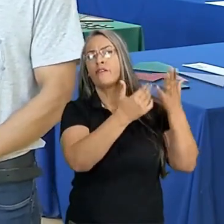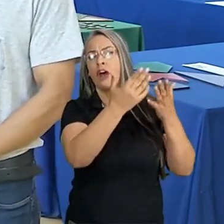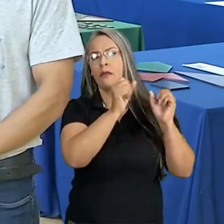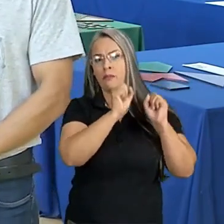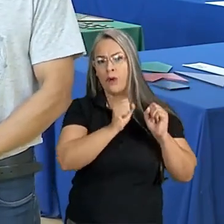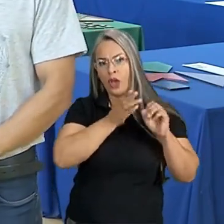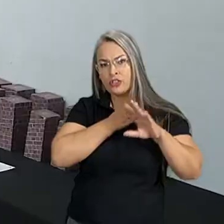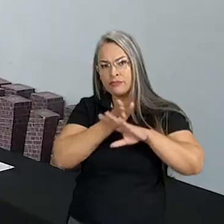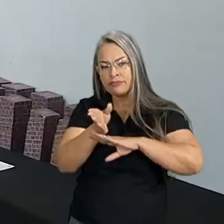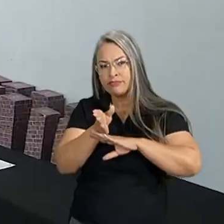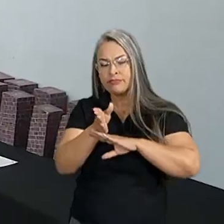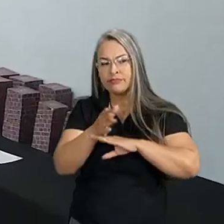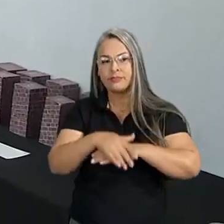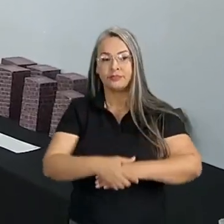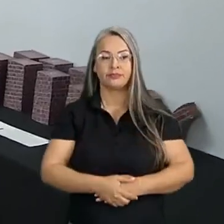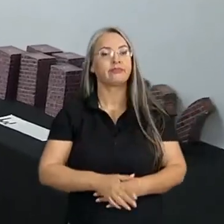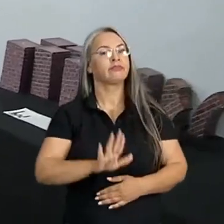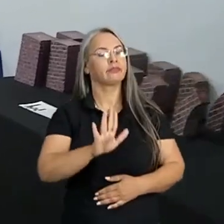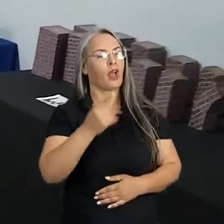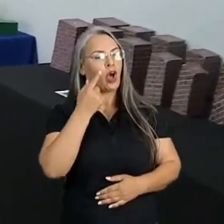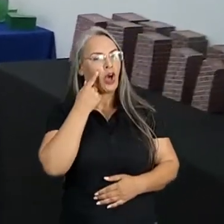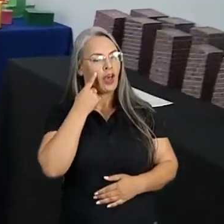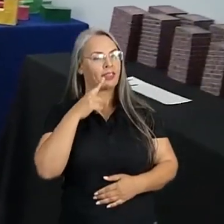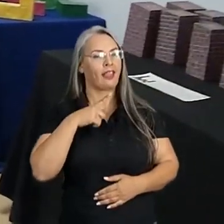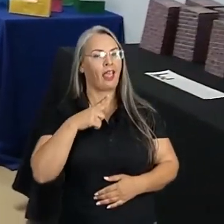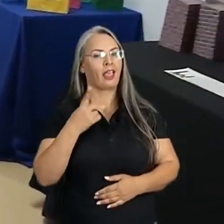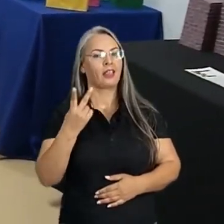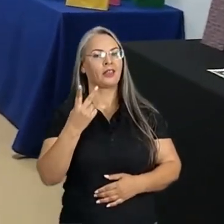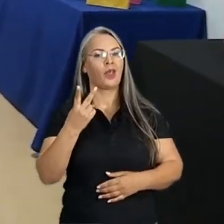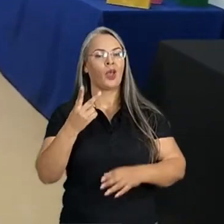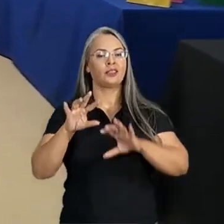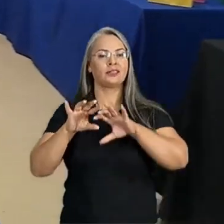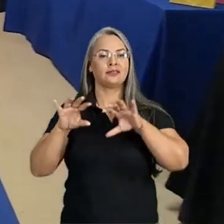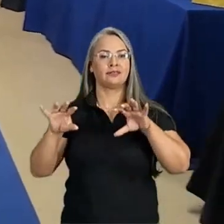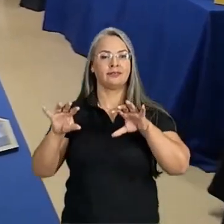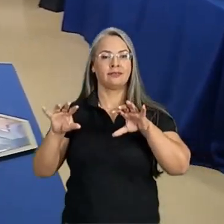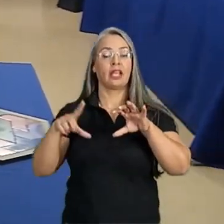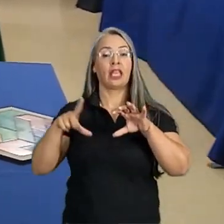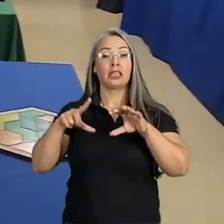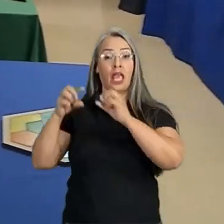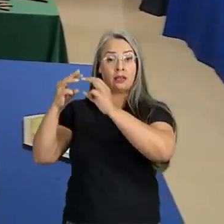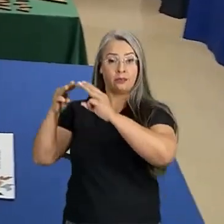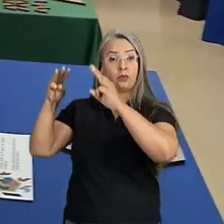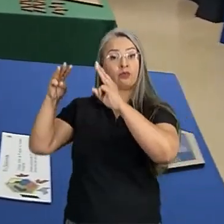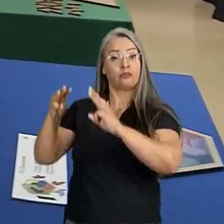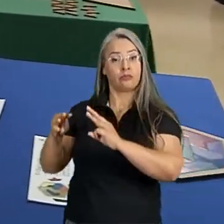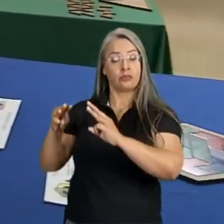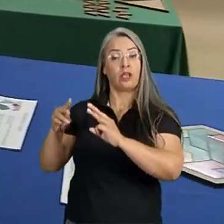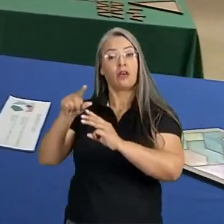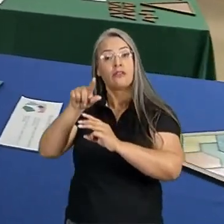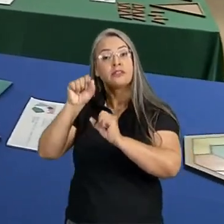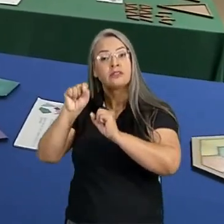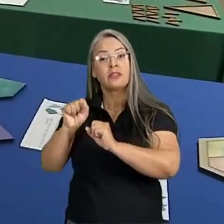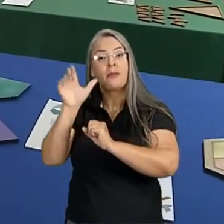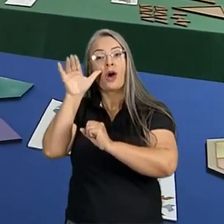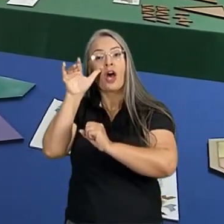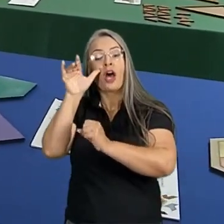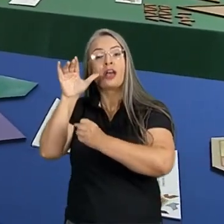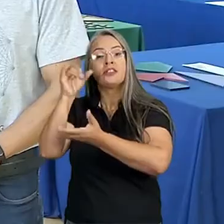espaço de fato está dividida em dois não tem o museu que a gente chama ele pode ser agendado no nosso site